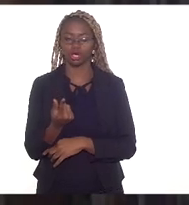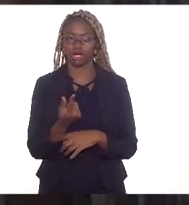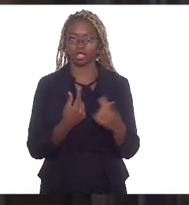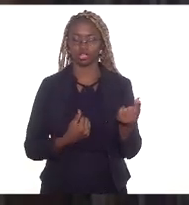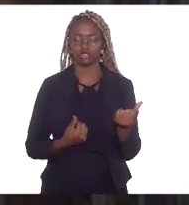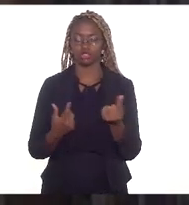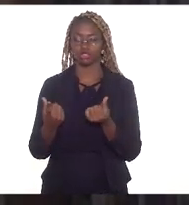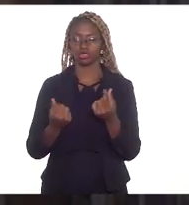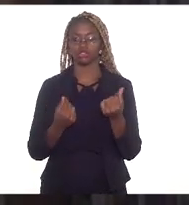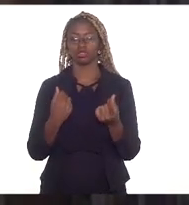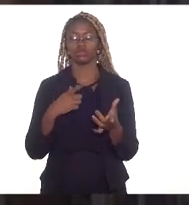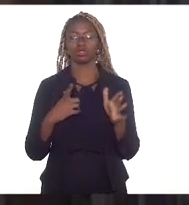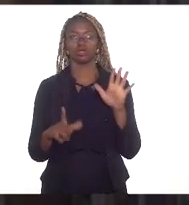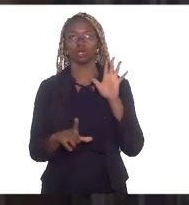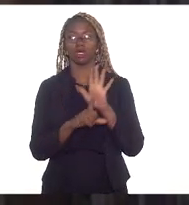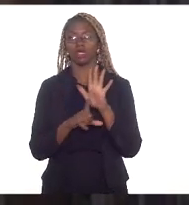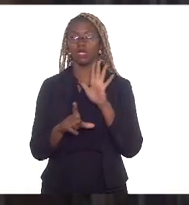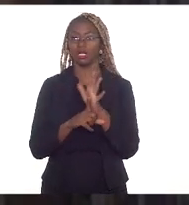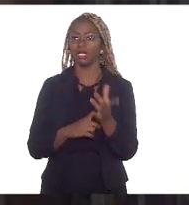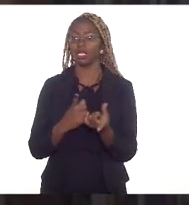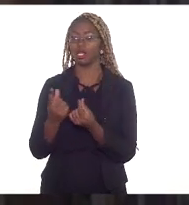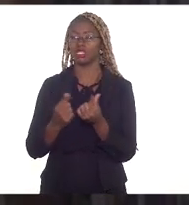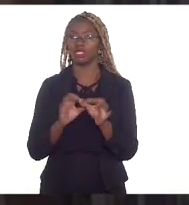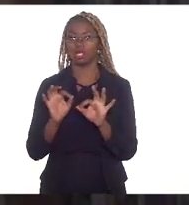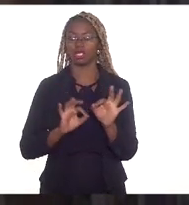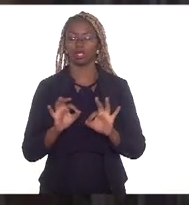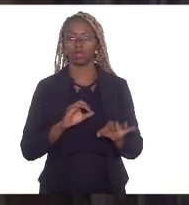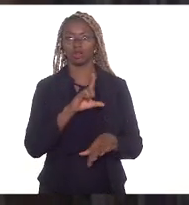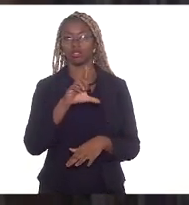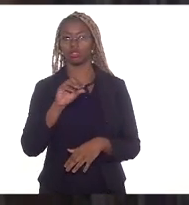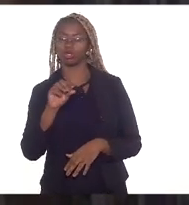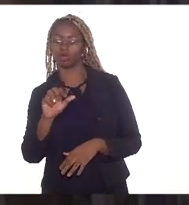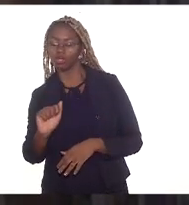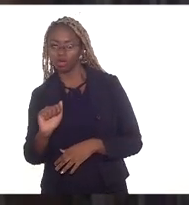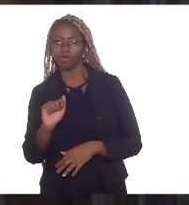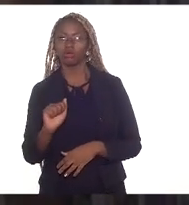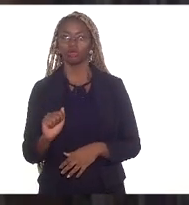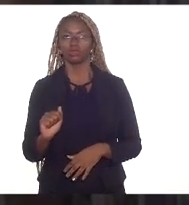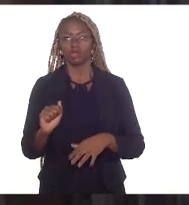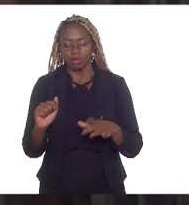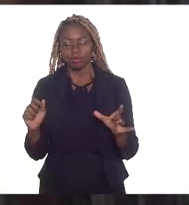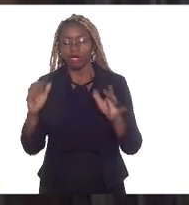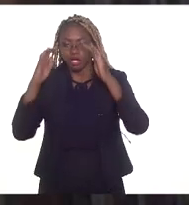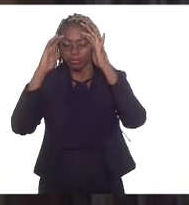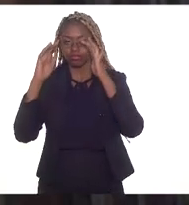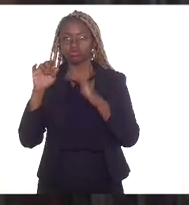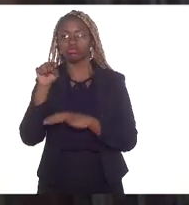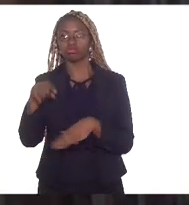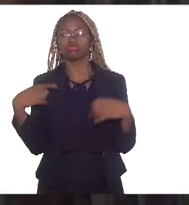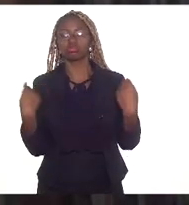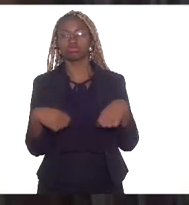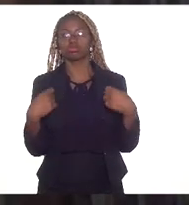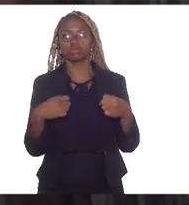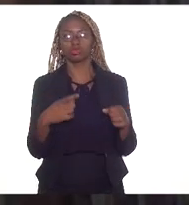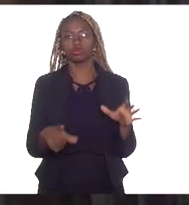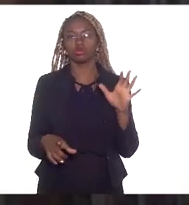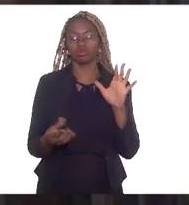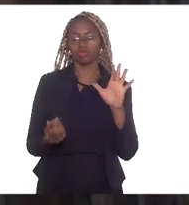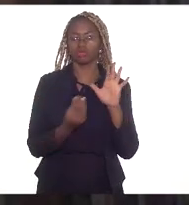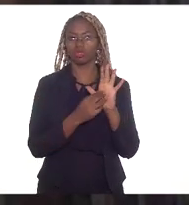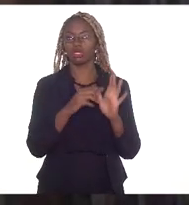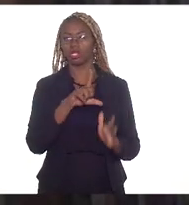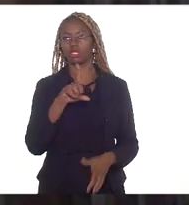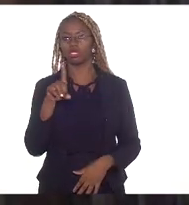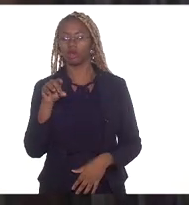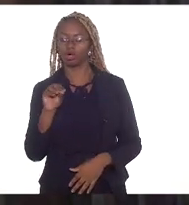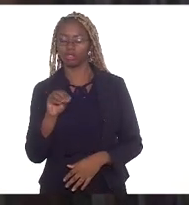na lei orçamentária, na LOA, para cumprir as necessidades colocadas na LDO.